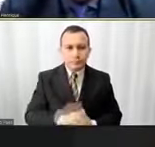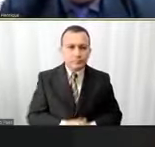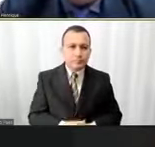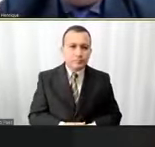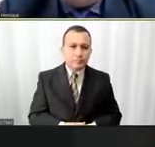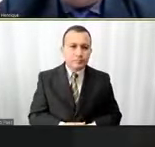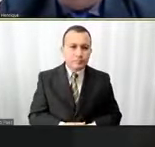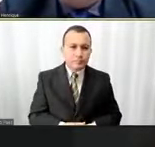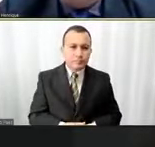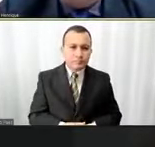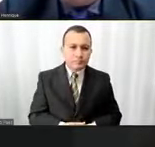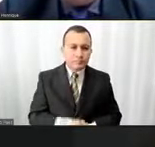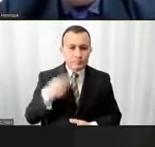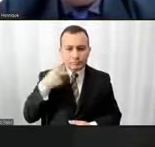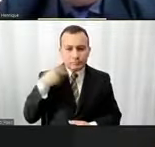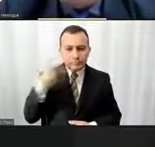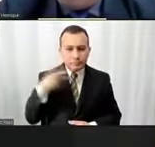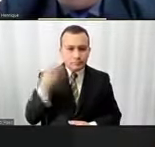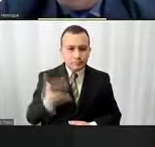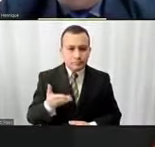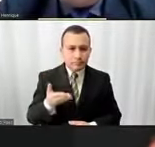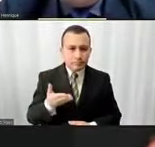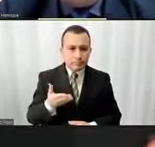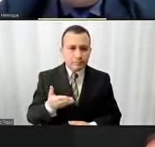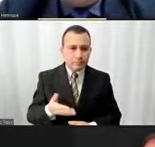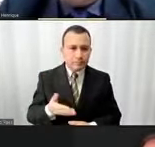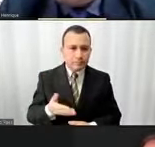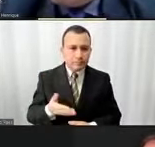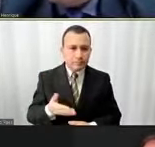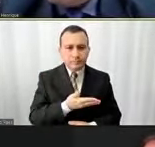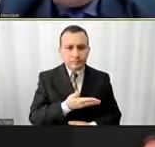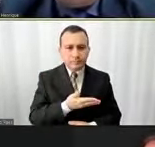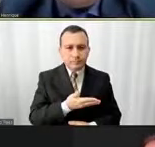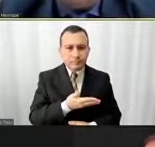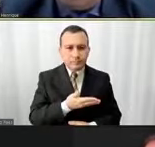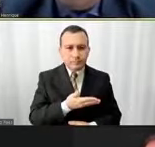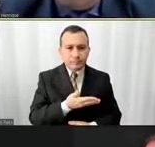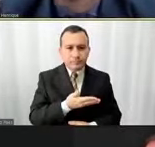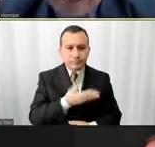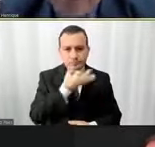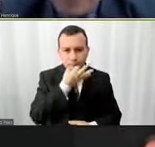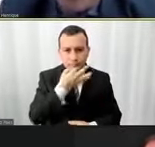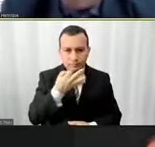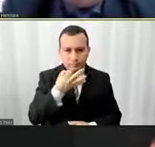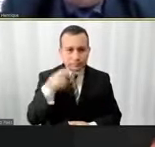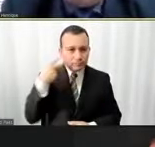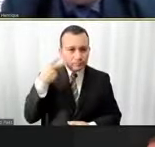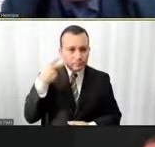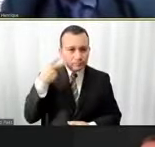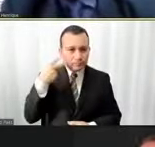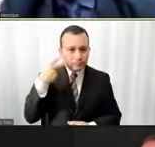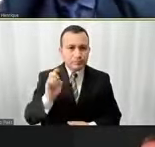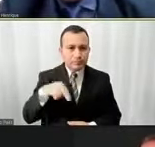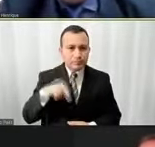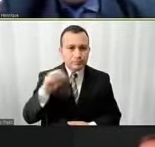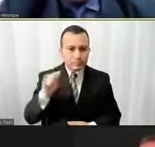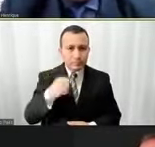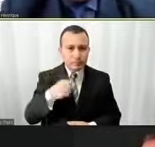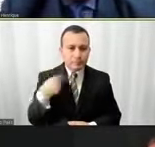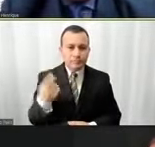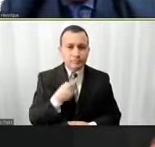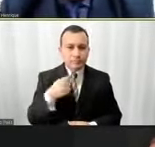Senhor vereador, como foi acatada a sugestão da vereadora Edna, nós vamos votar em